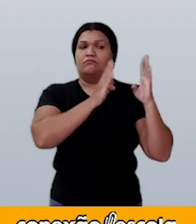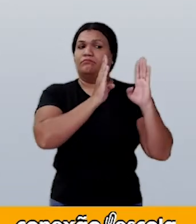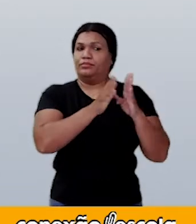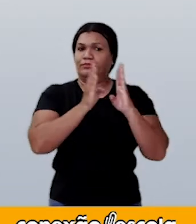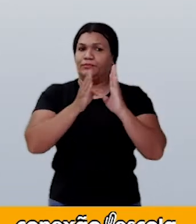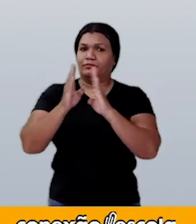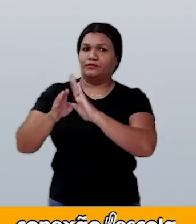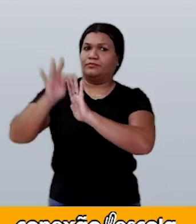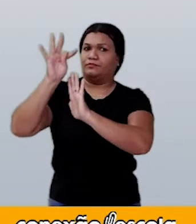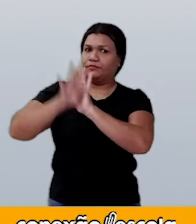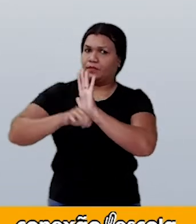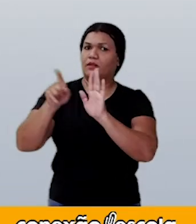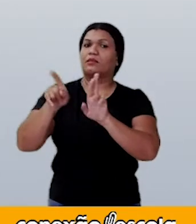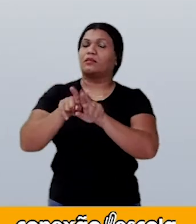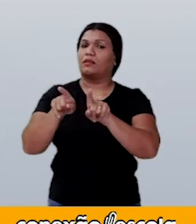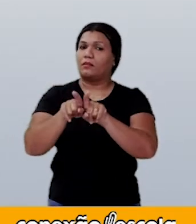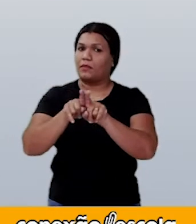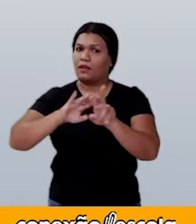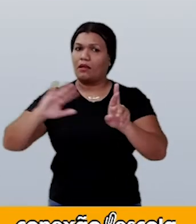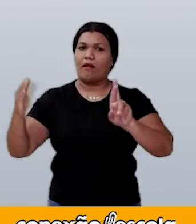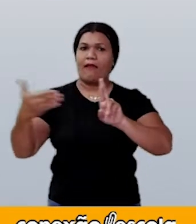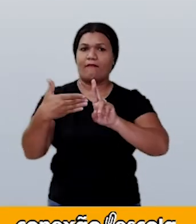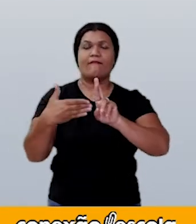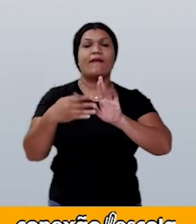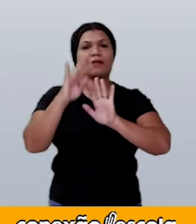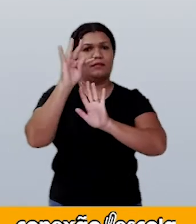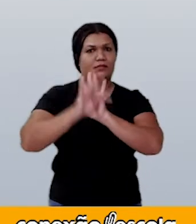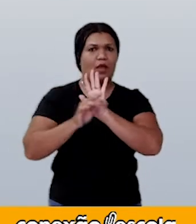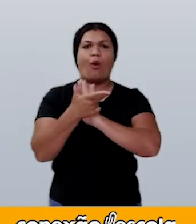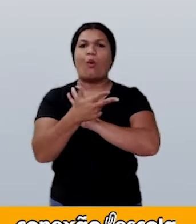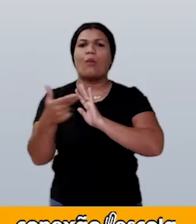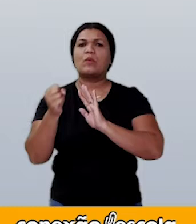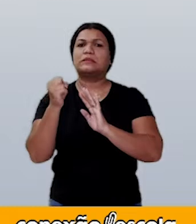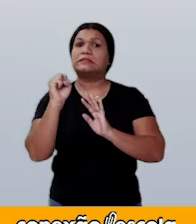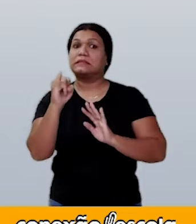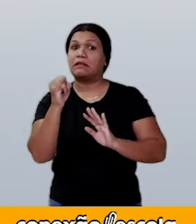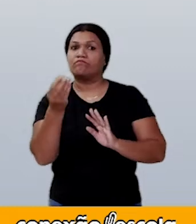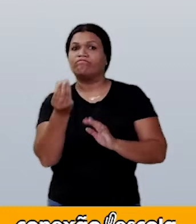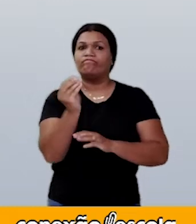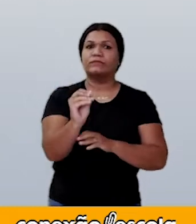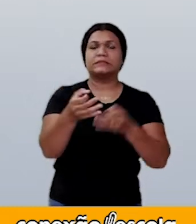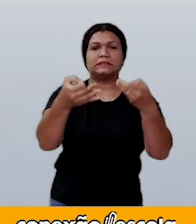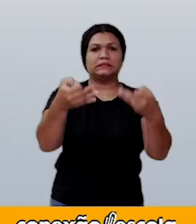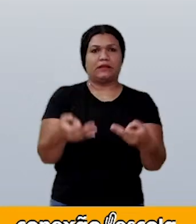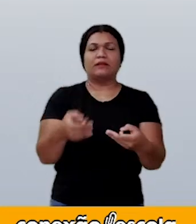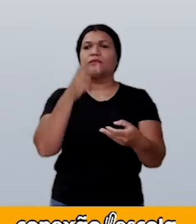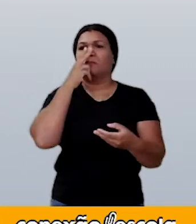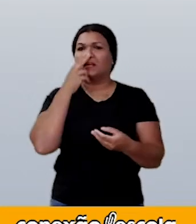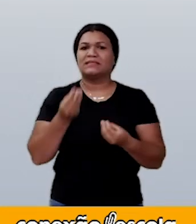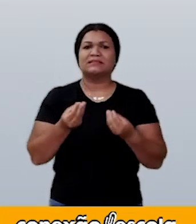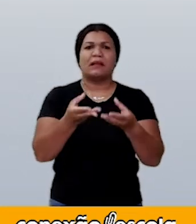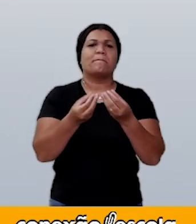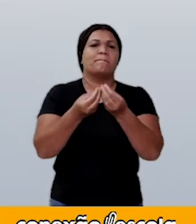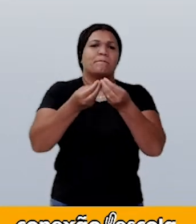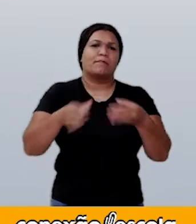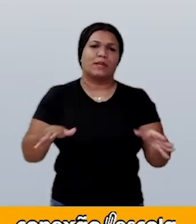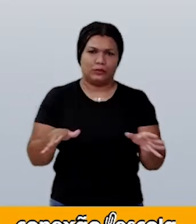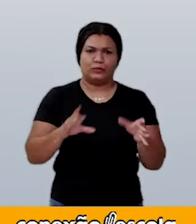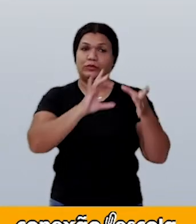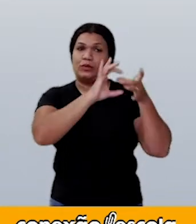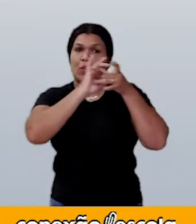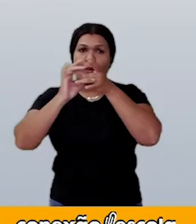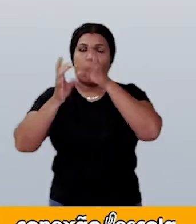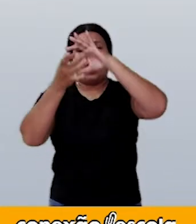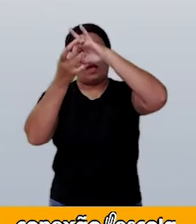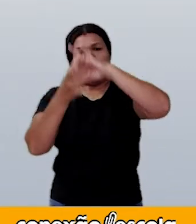e referencial do texto, fatores que, se não forem bem empregados, comprometem a coesão e a coerência textuais.